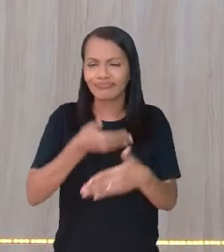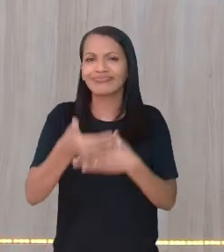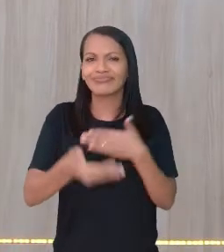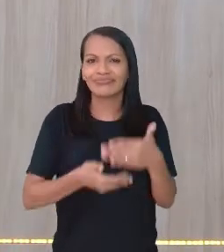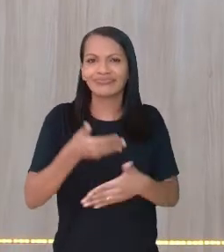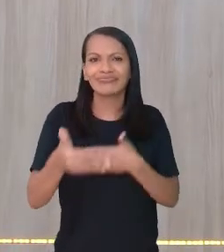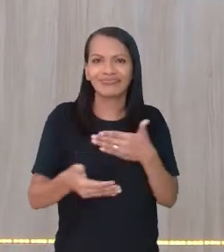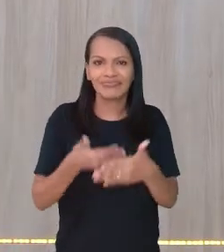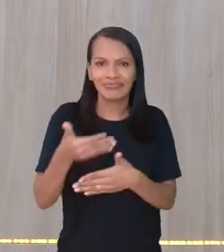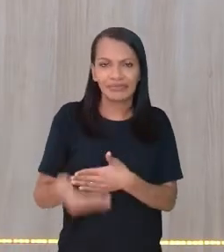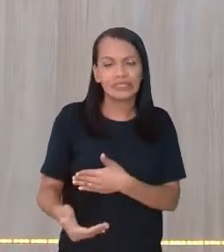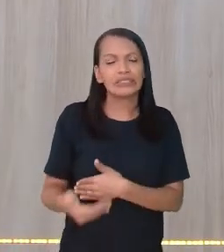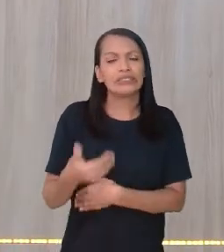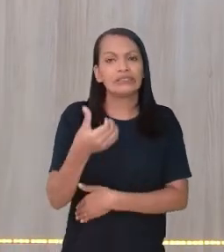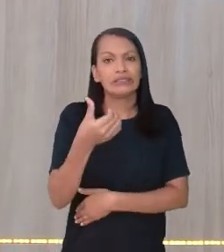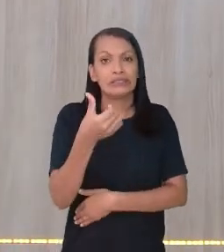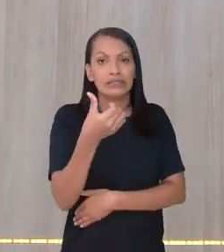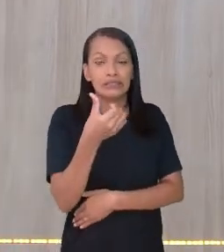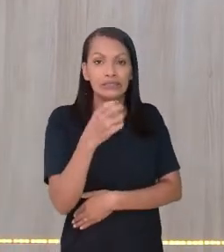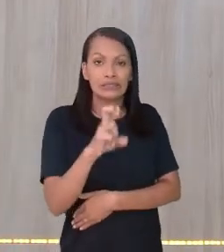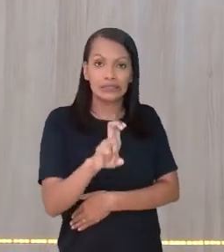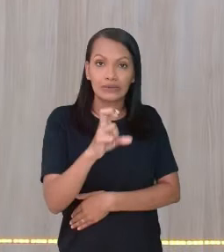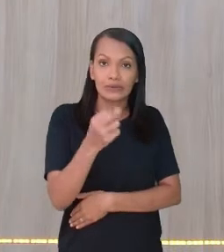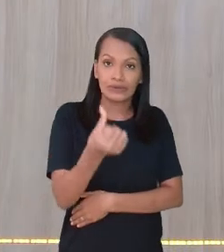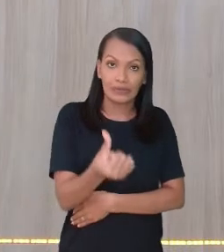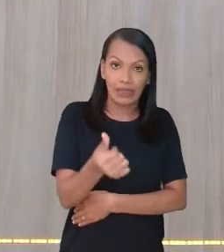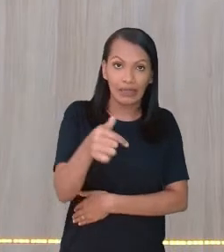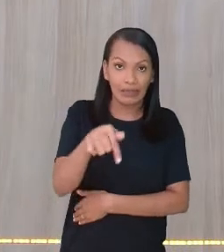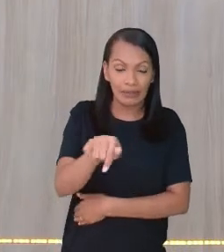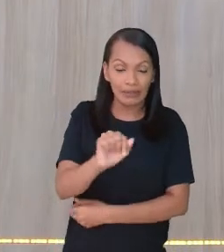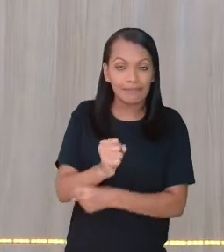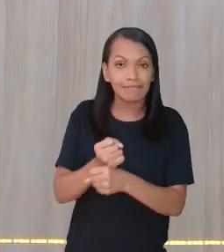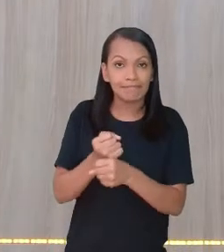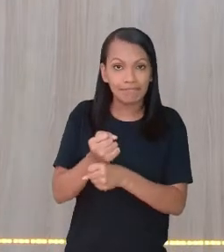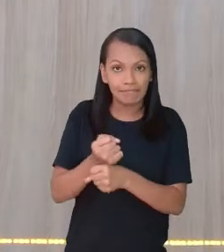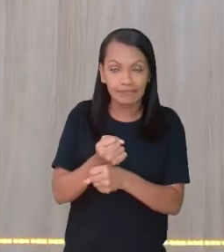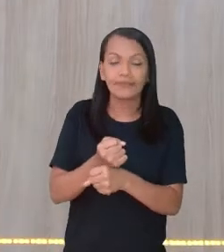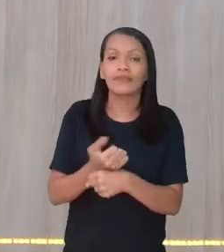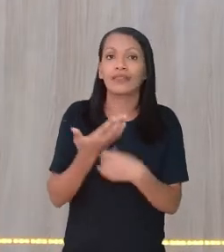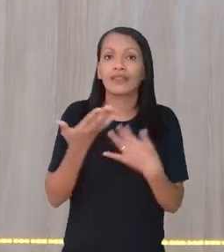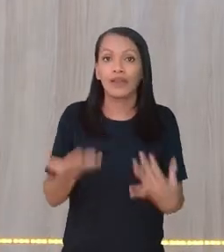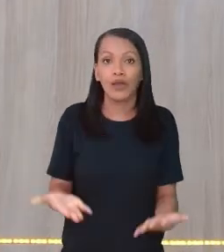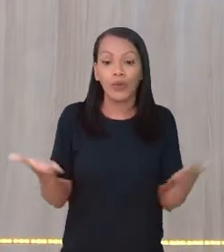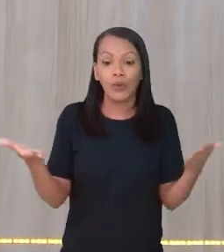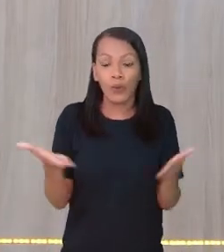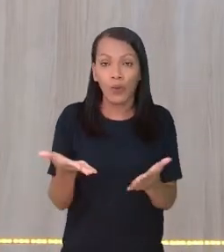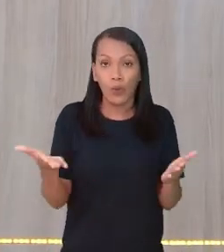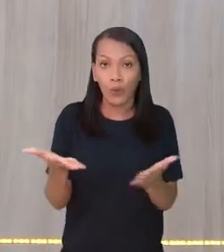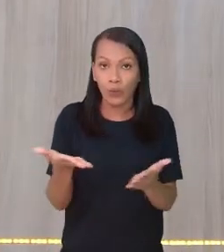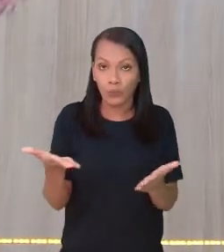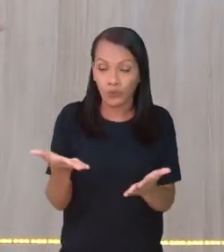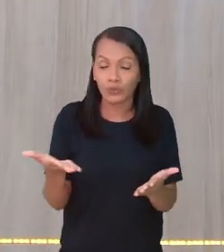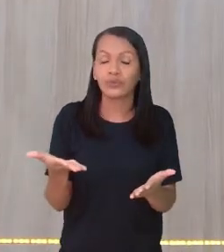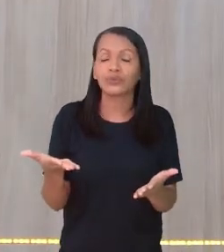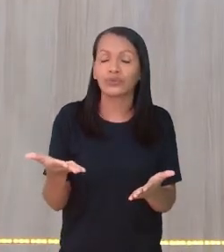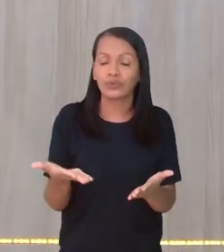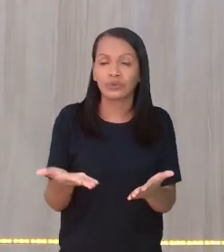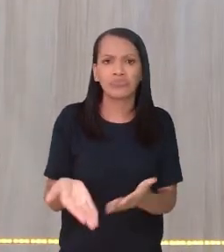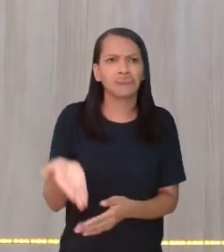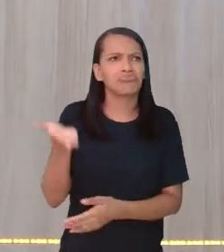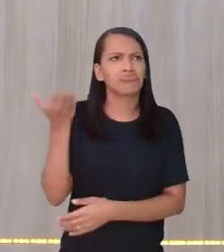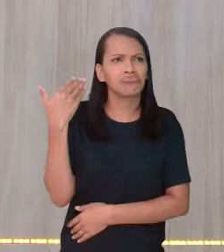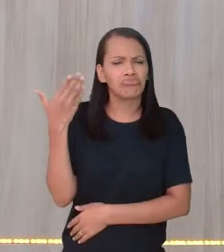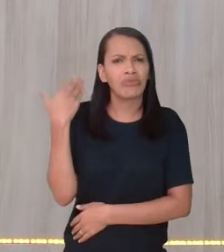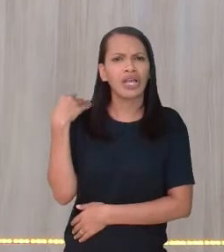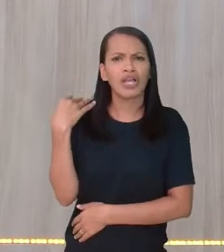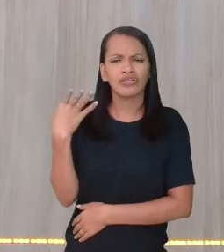6, 7 anos. Então, a gente está vivenciando assuntos que hoje você vivenciou há 4 anos atrás,